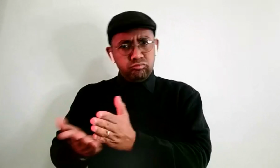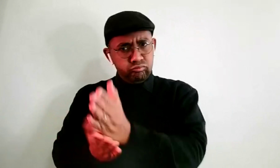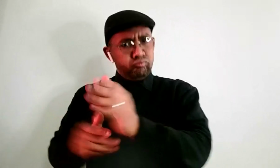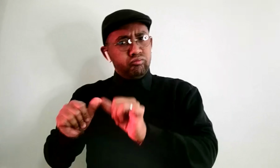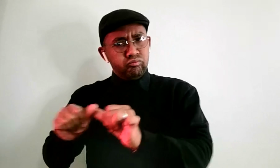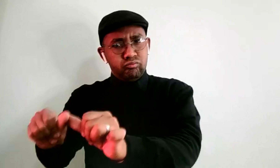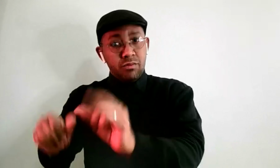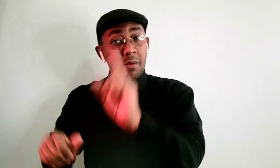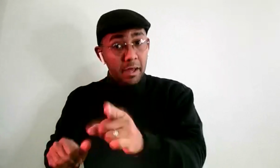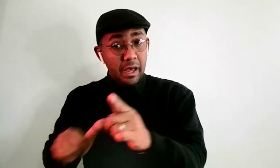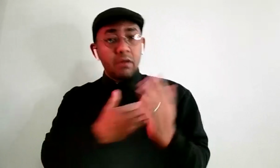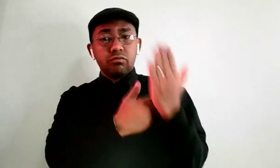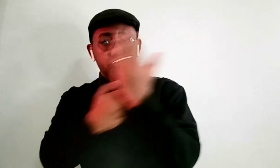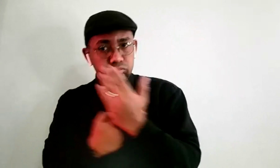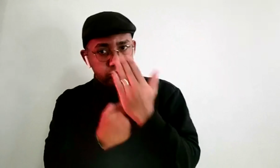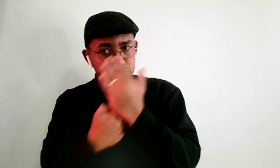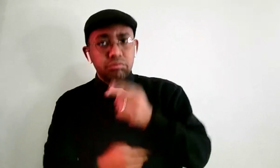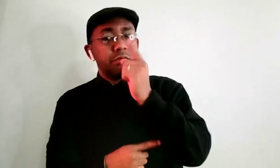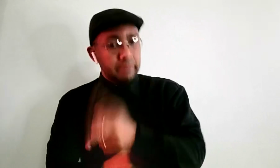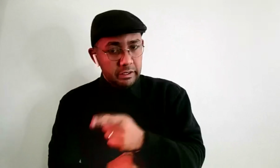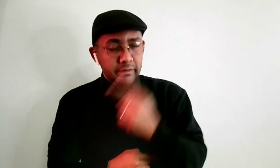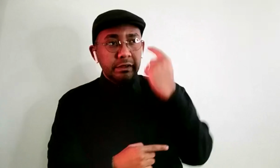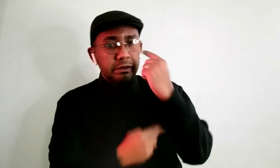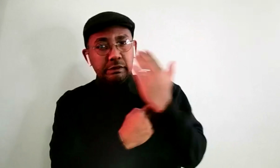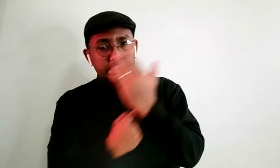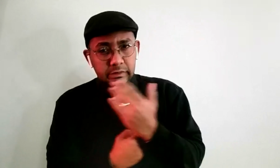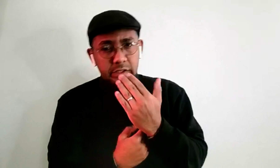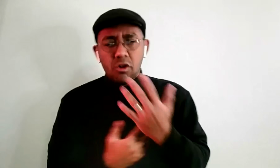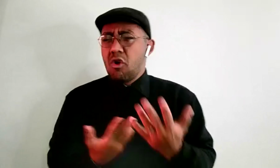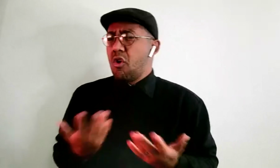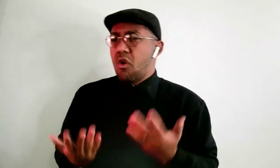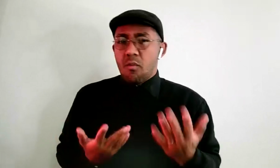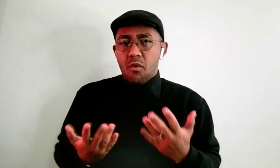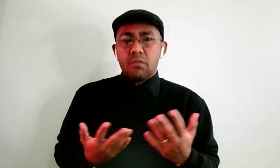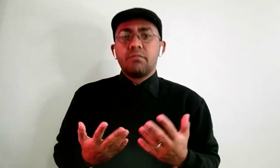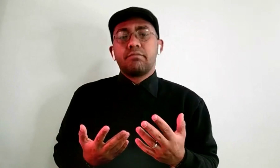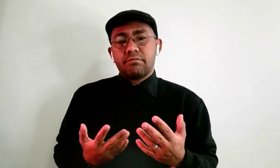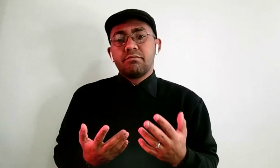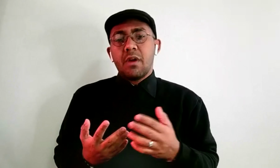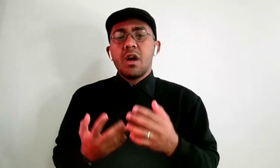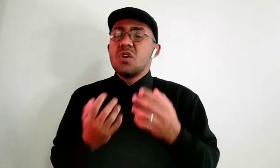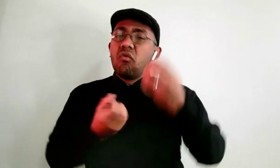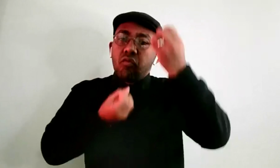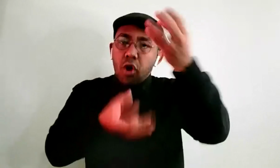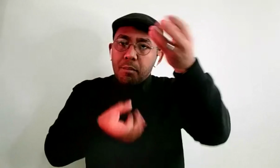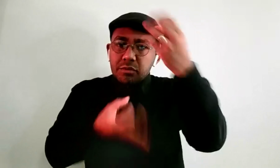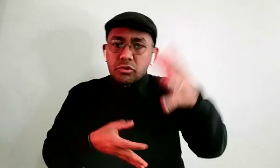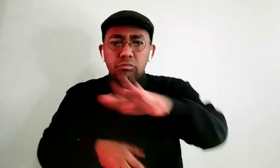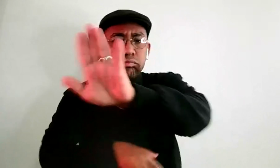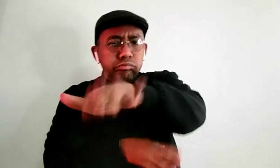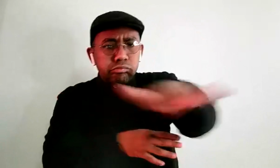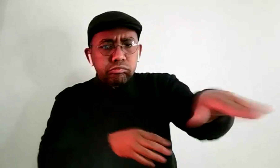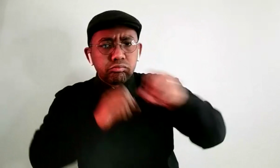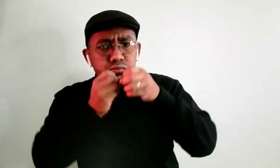como uma maneira determinada, mas o que recomendamos é que essas reuniões, esses eventos, sejam vistos como oportunidade para